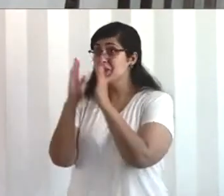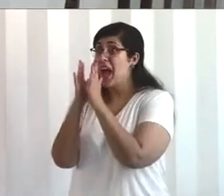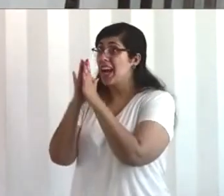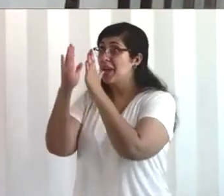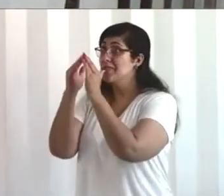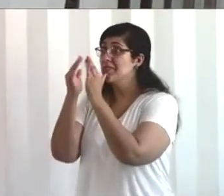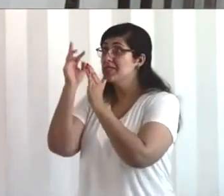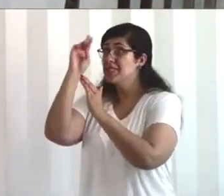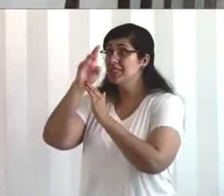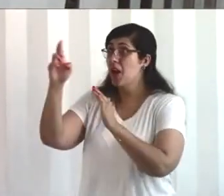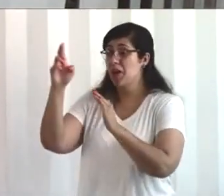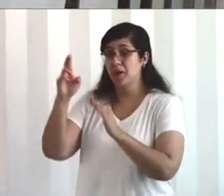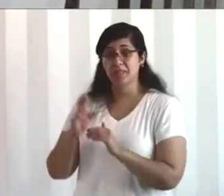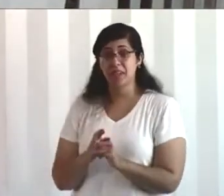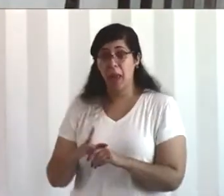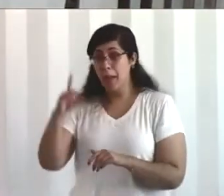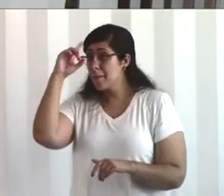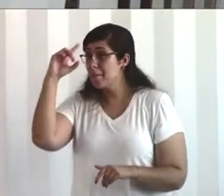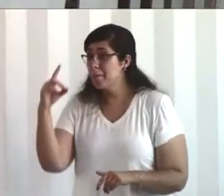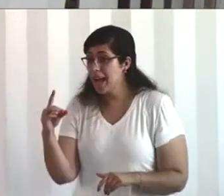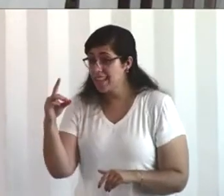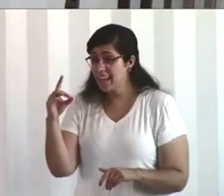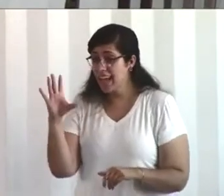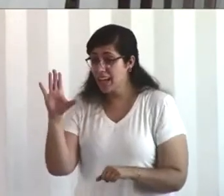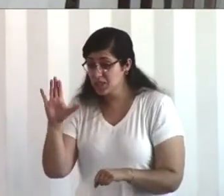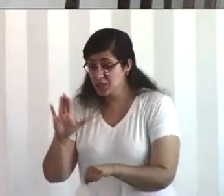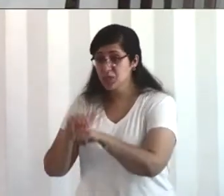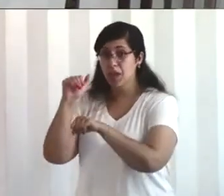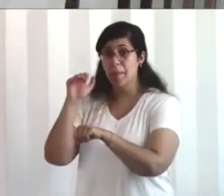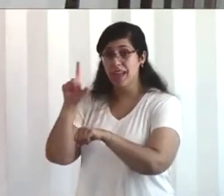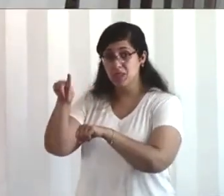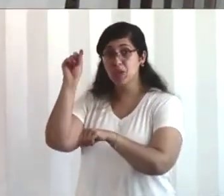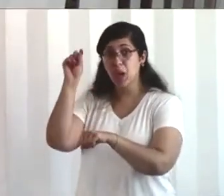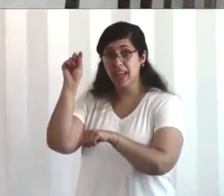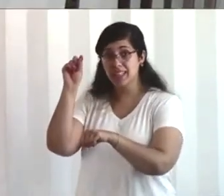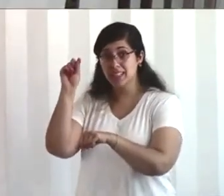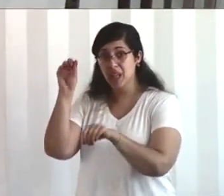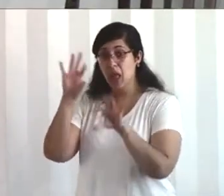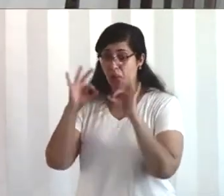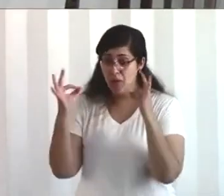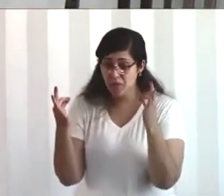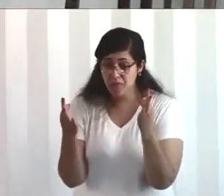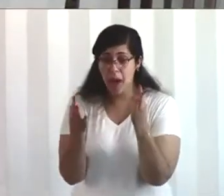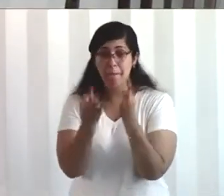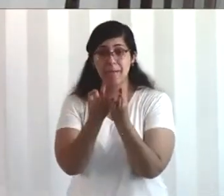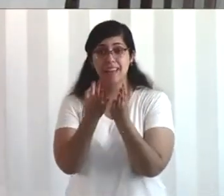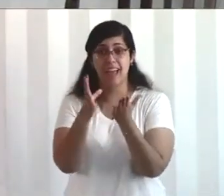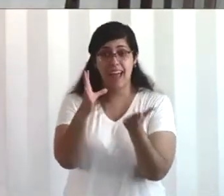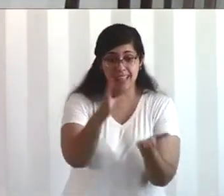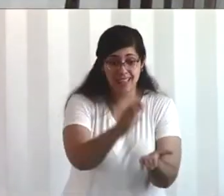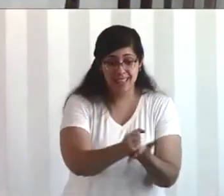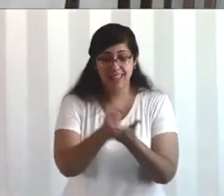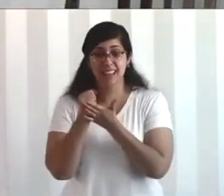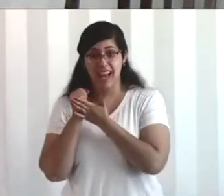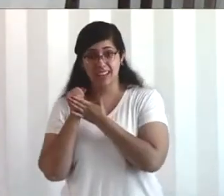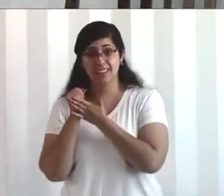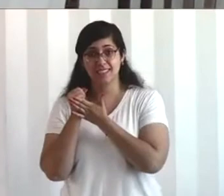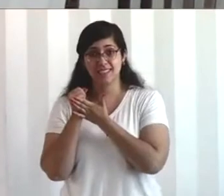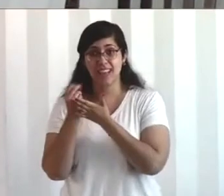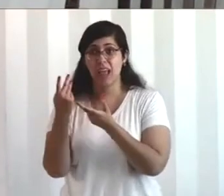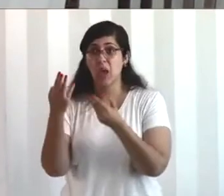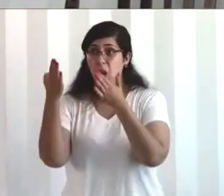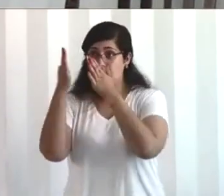por estas portas, para que eles entrem com suas famílias, para que eles adorem como um povo já adora